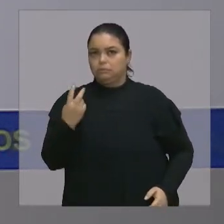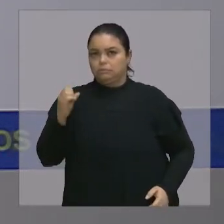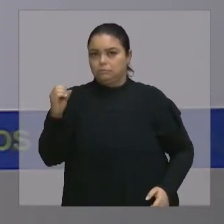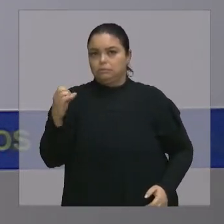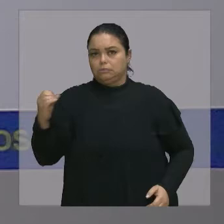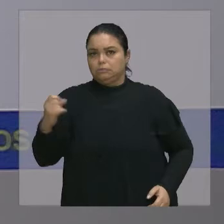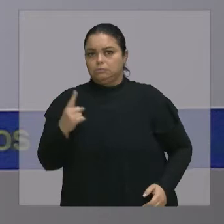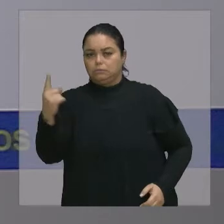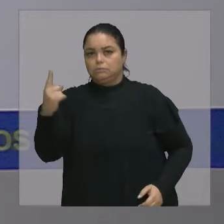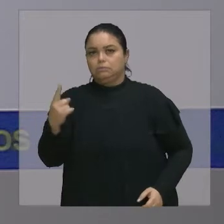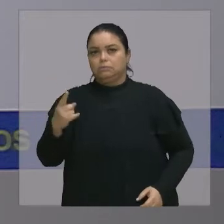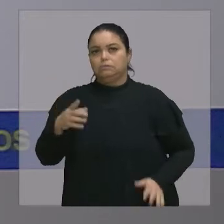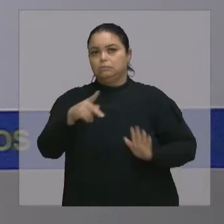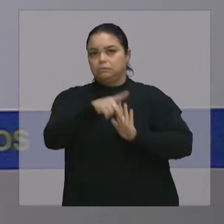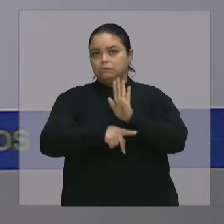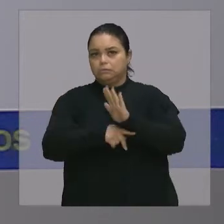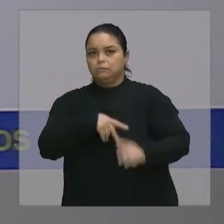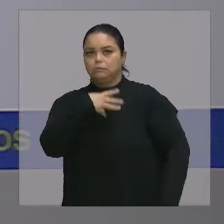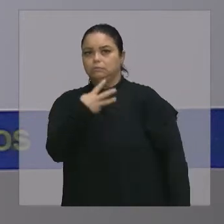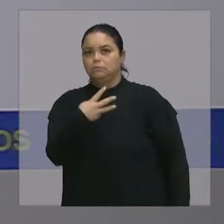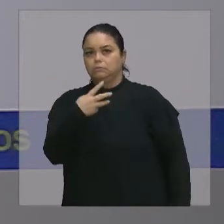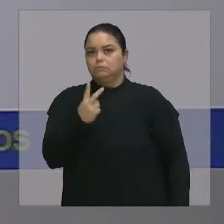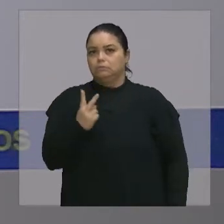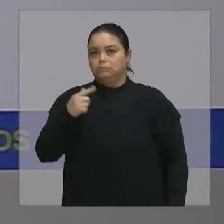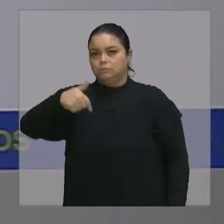6634/2021, projeto de lei